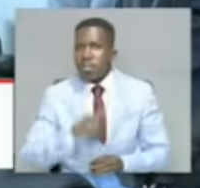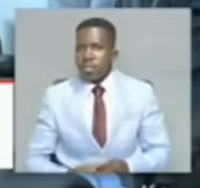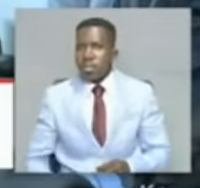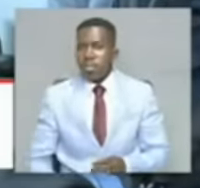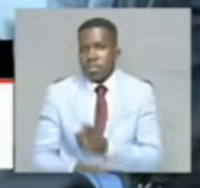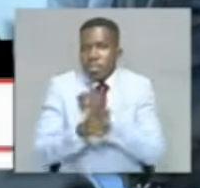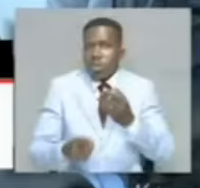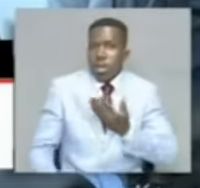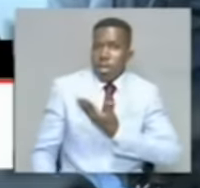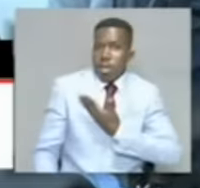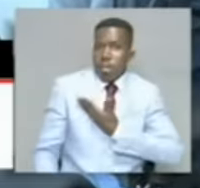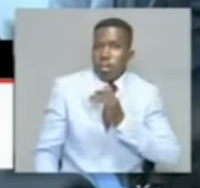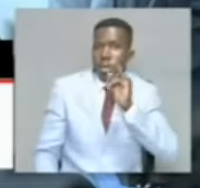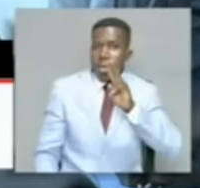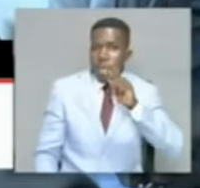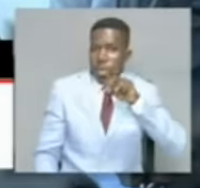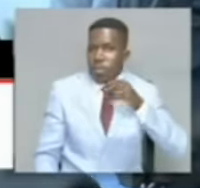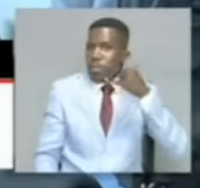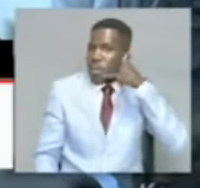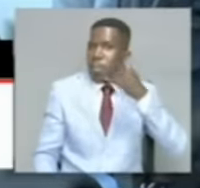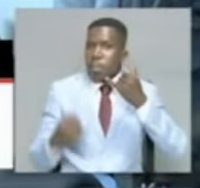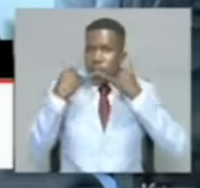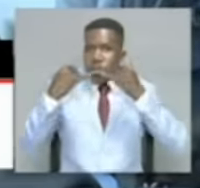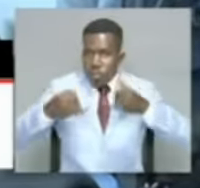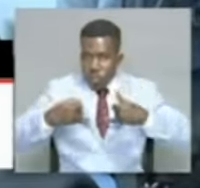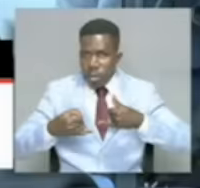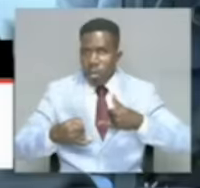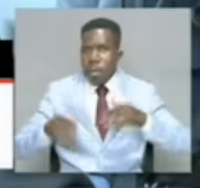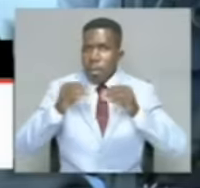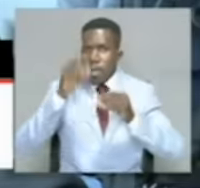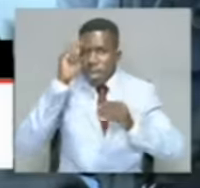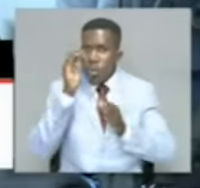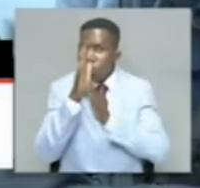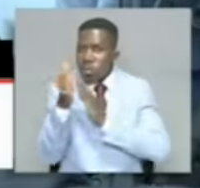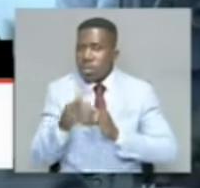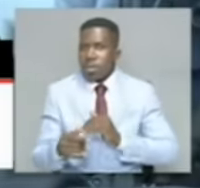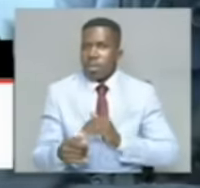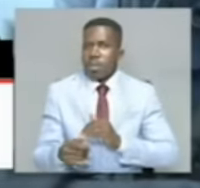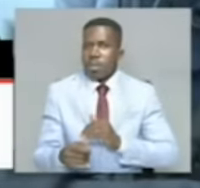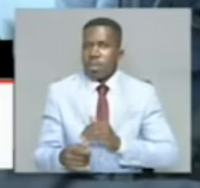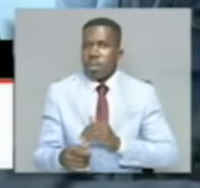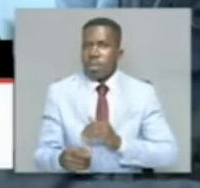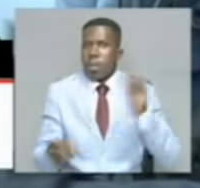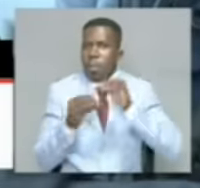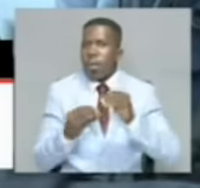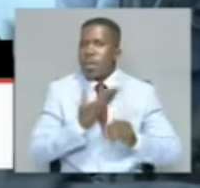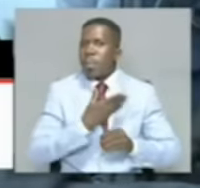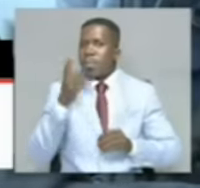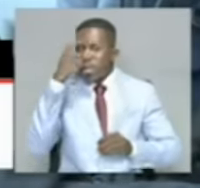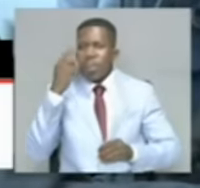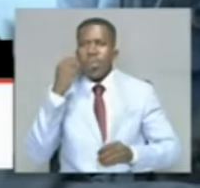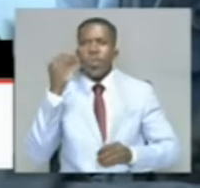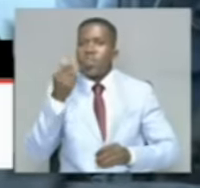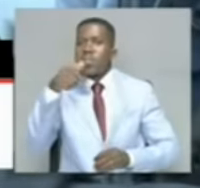intermédio do Ivan, um camba nosso que não foi agarrado pela polícia. E onde é que ele estava? Como é que ele se apercebeu? Ele, quando